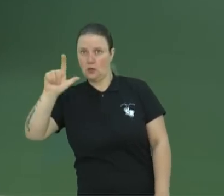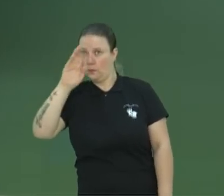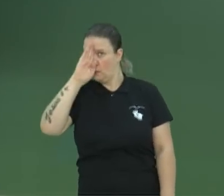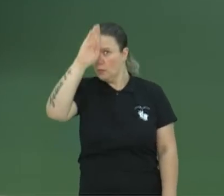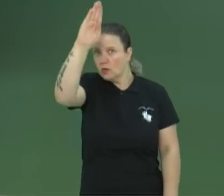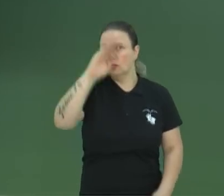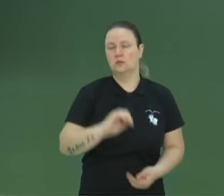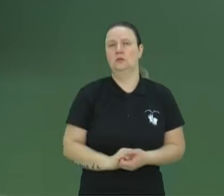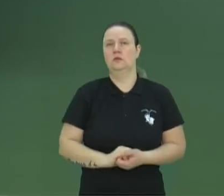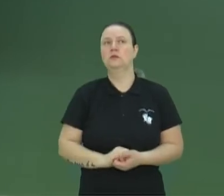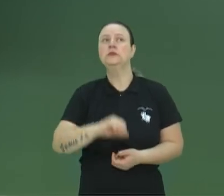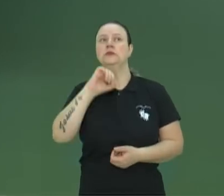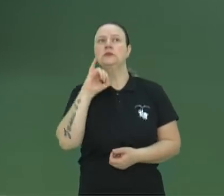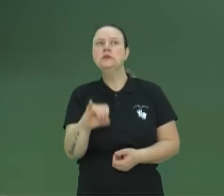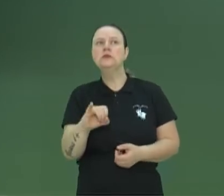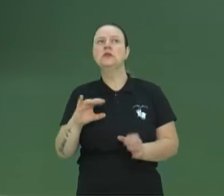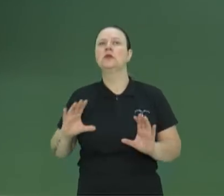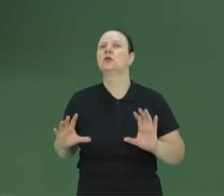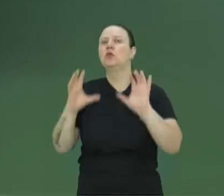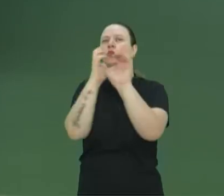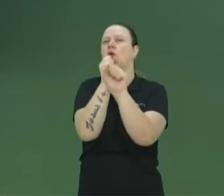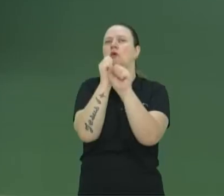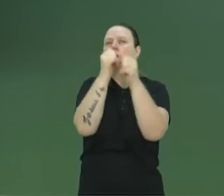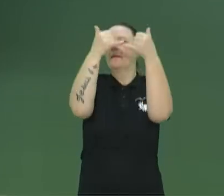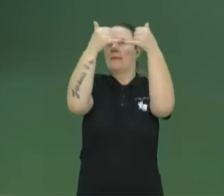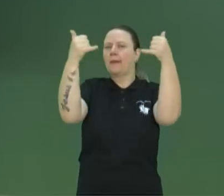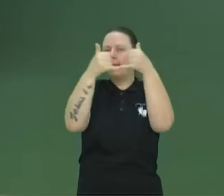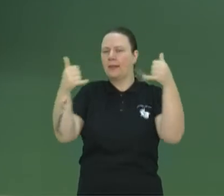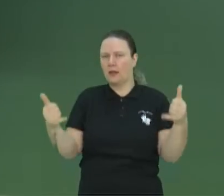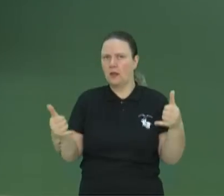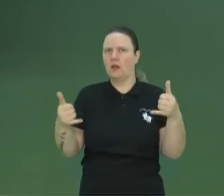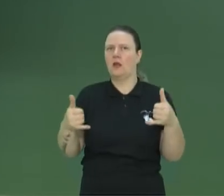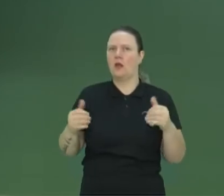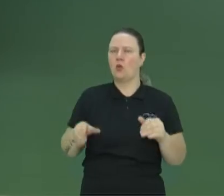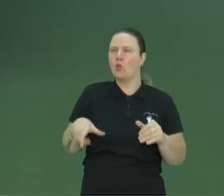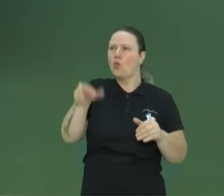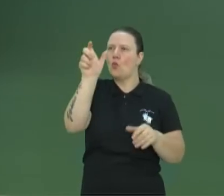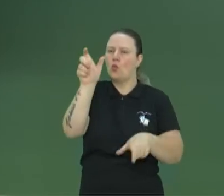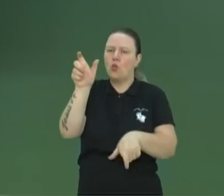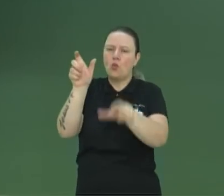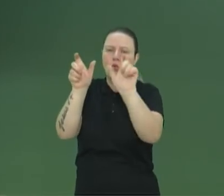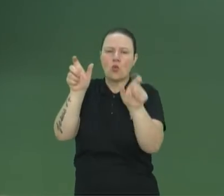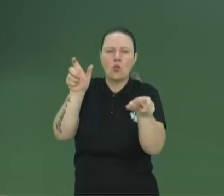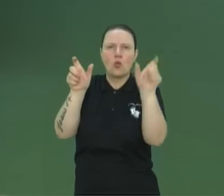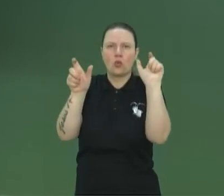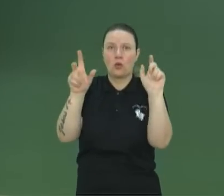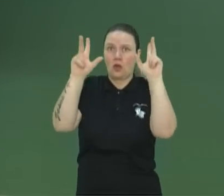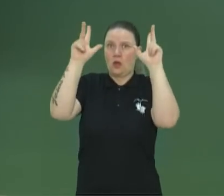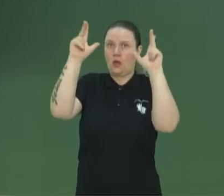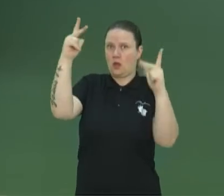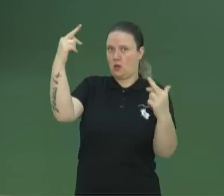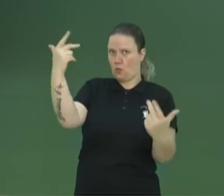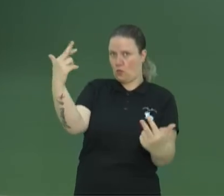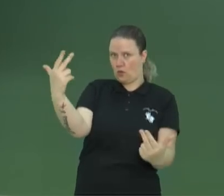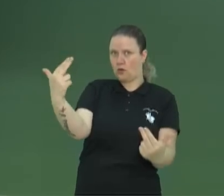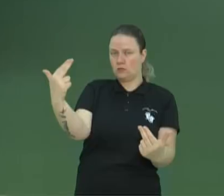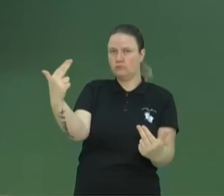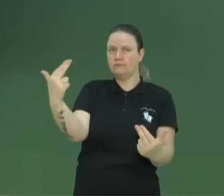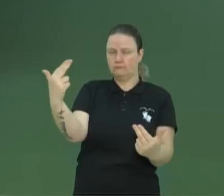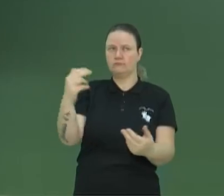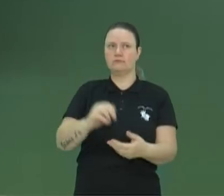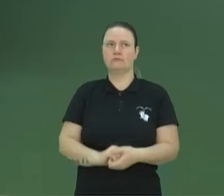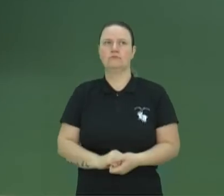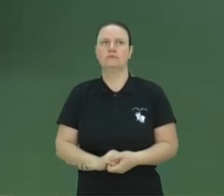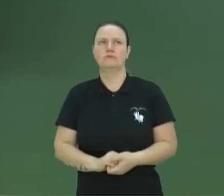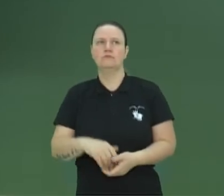número de linha é igual ao número de coluna desse elemento, ele forma isso aqui, uma diagonal principal, que a gente chama, né? E a